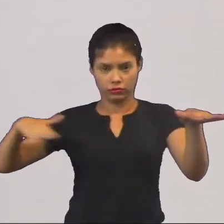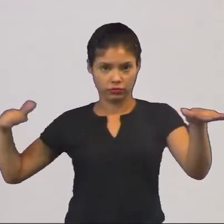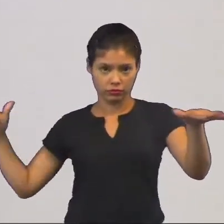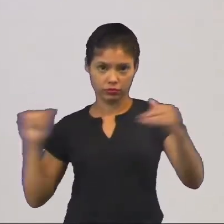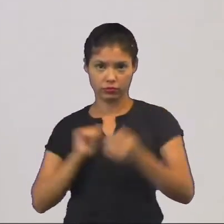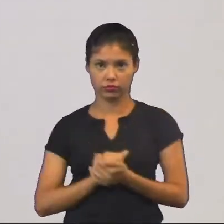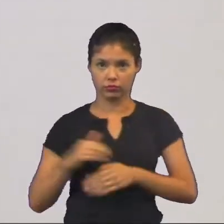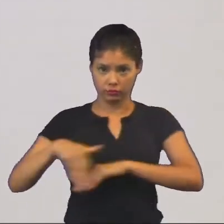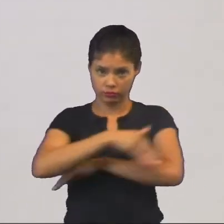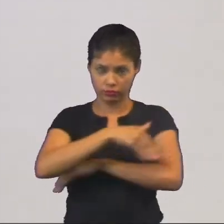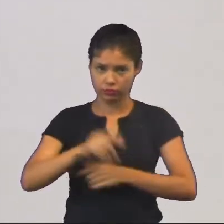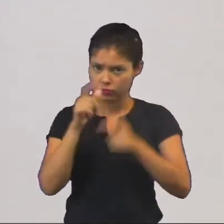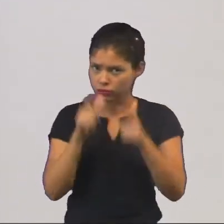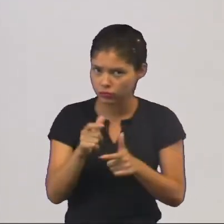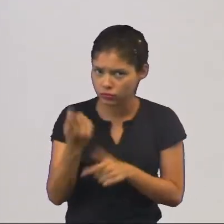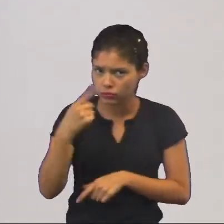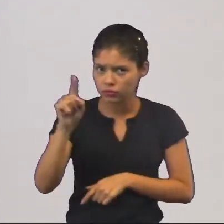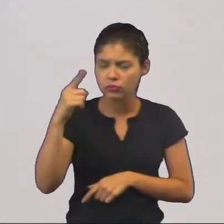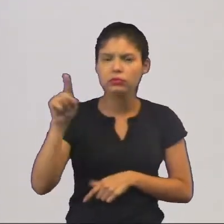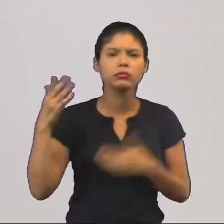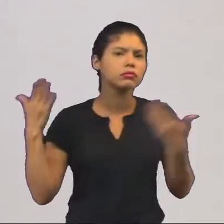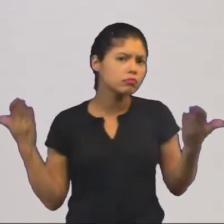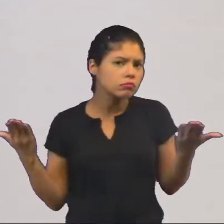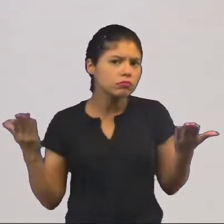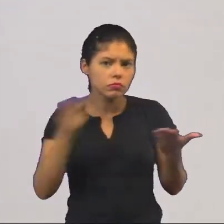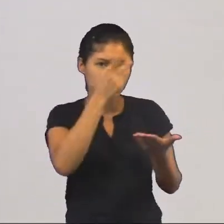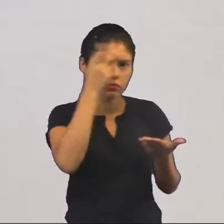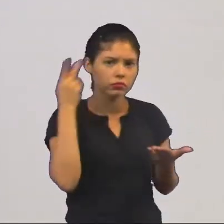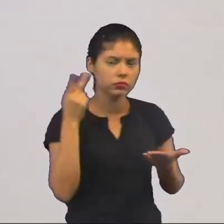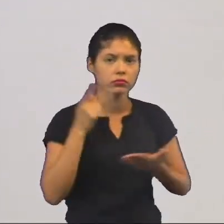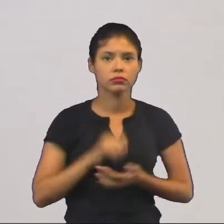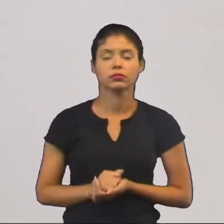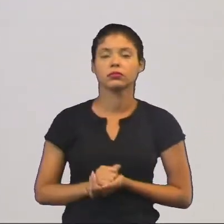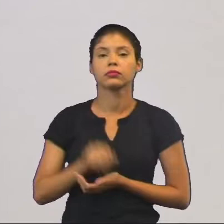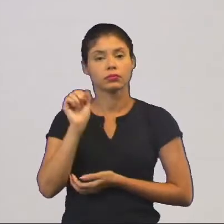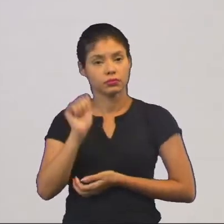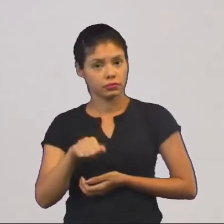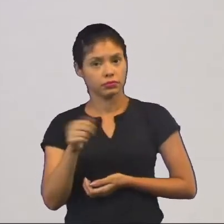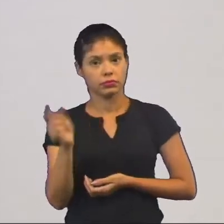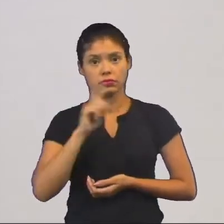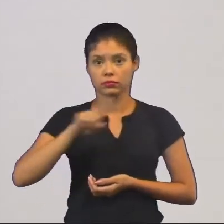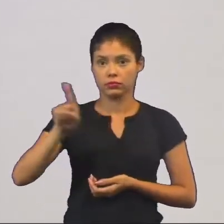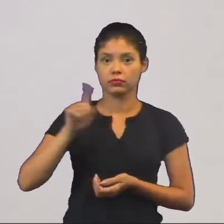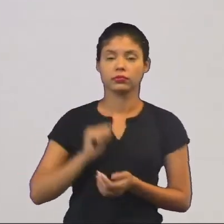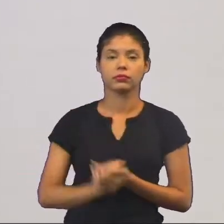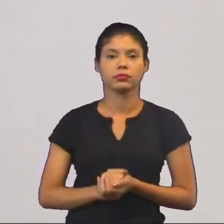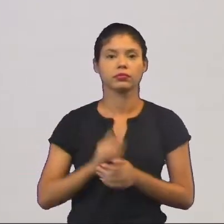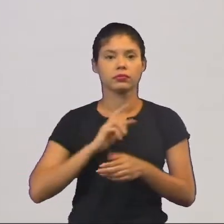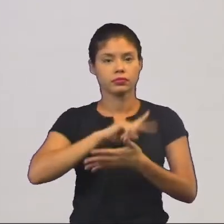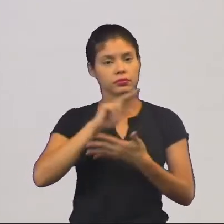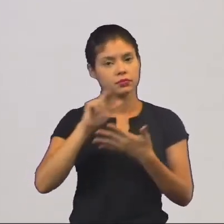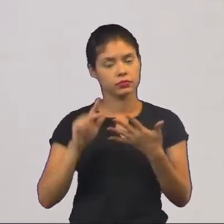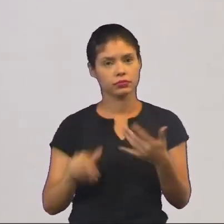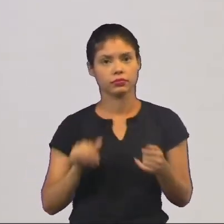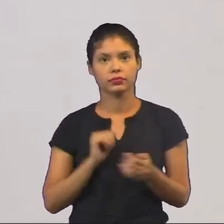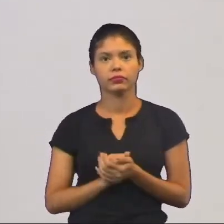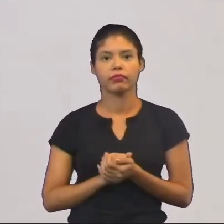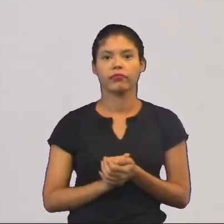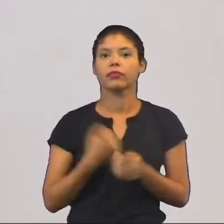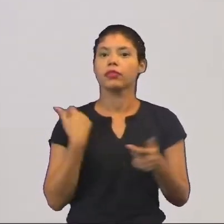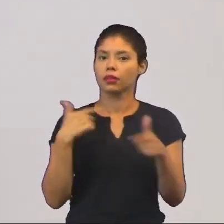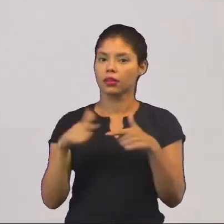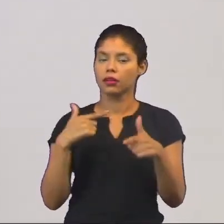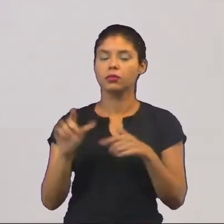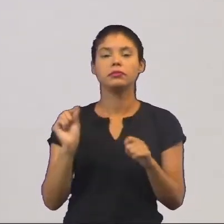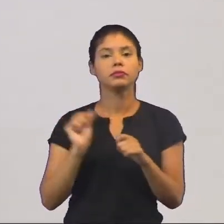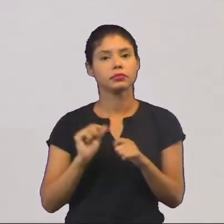carros nas ruas. E para onde será que todas essas pessoas estão indo? E isso, elas estão indo para esses mais variados